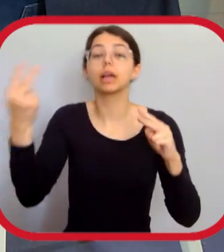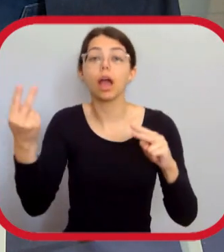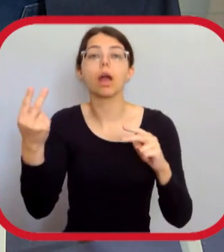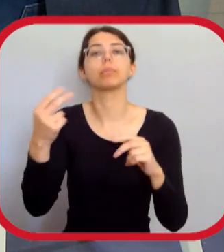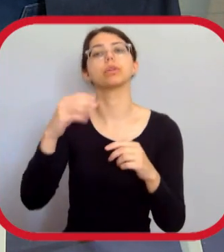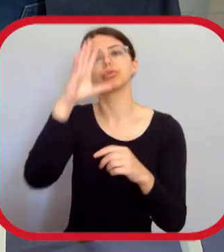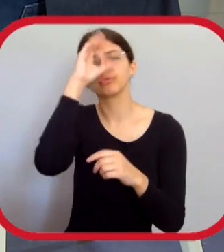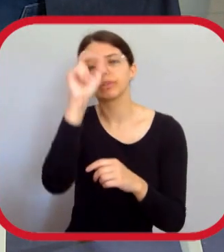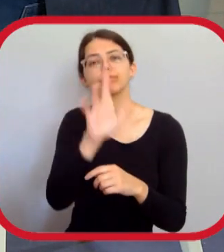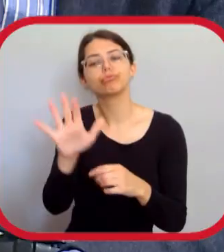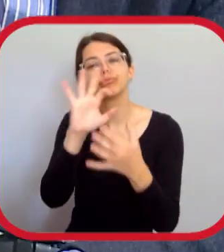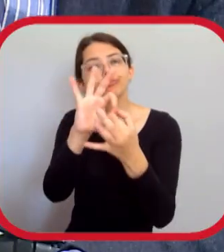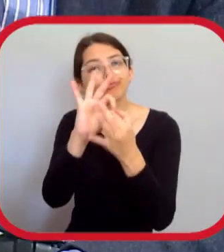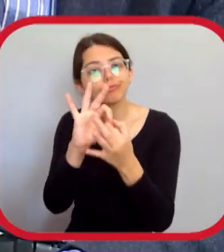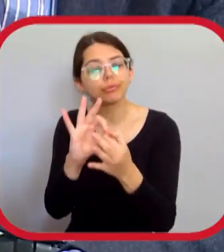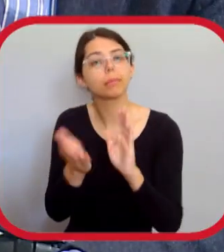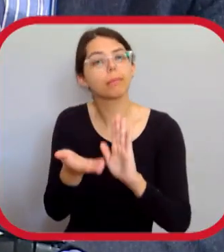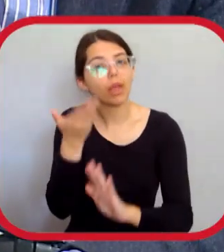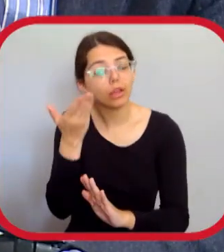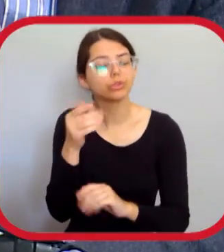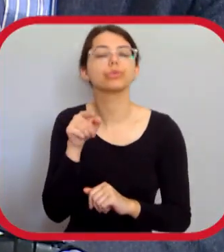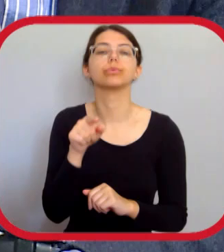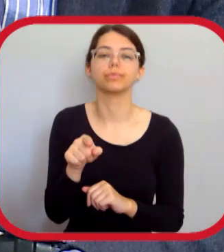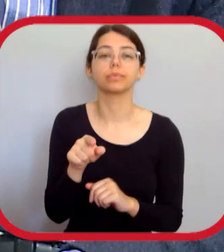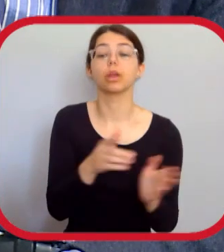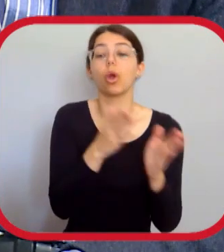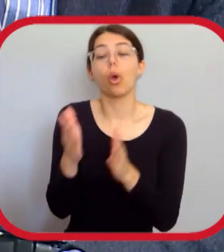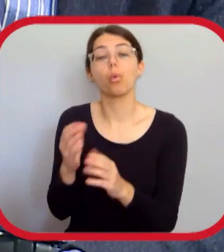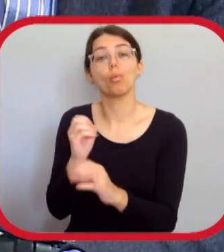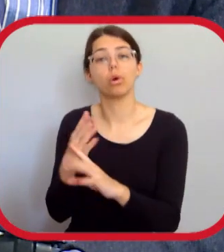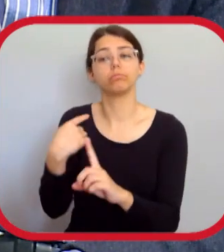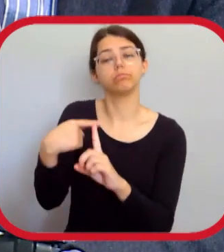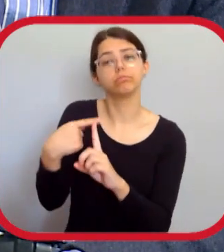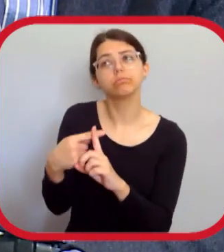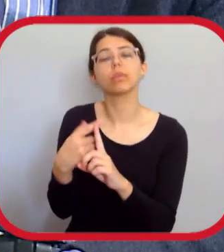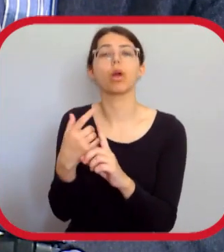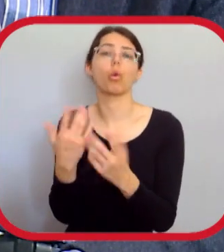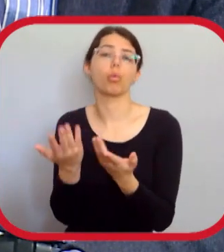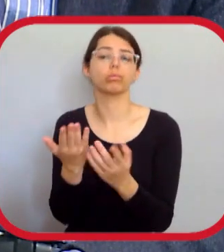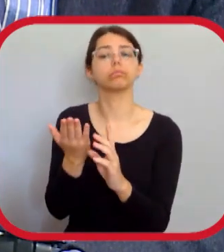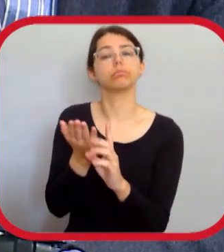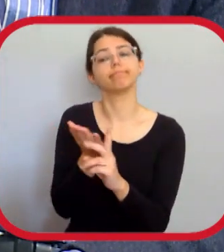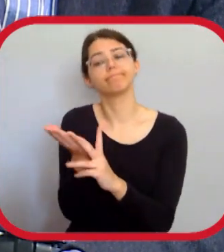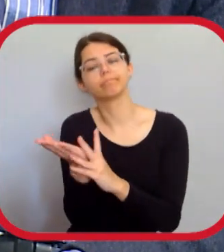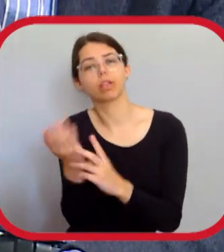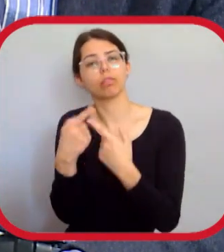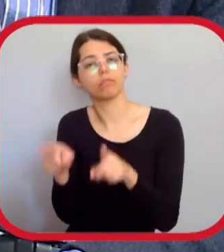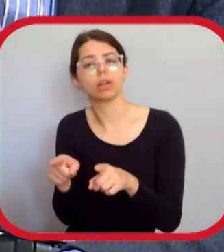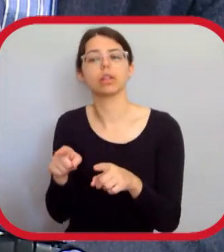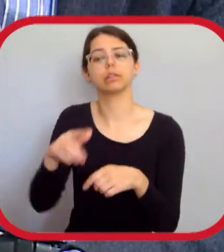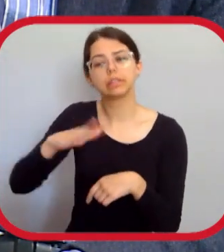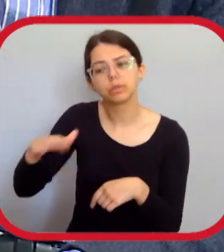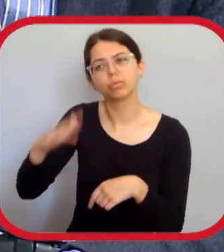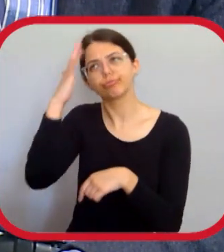das câmaras e dos governos regionais, e temos outros que oferecem outro tipo de valências, um bocadinho mais teóricas, um bocadinho